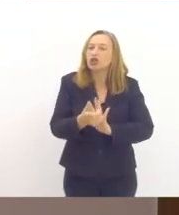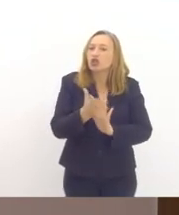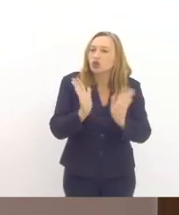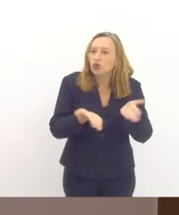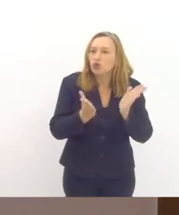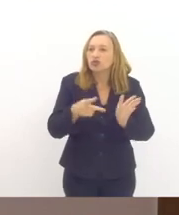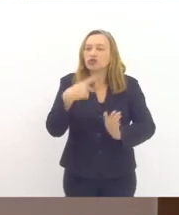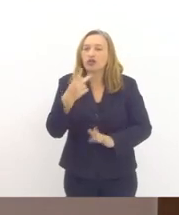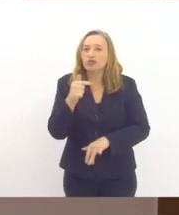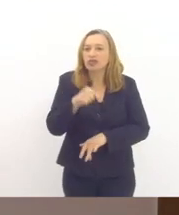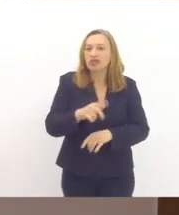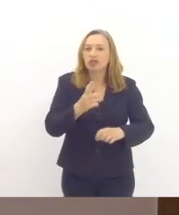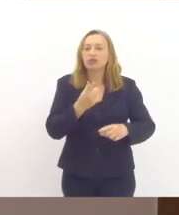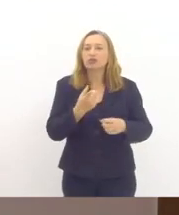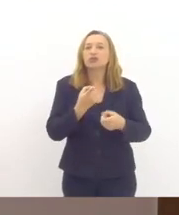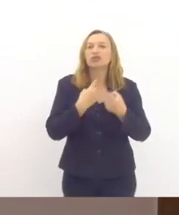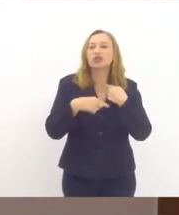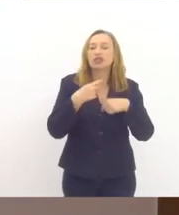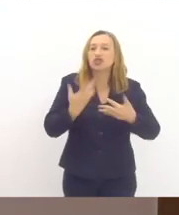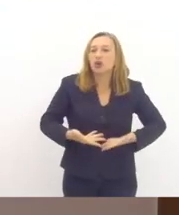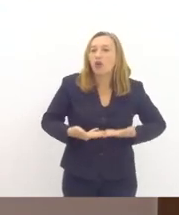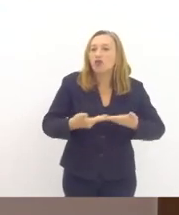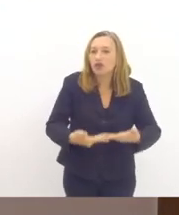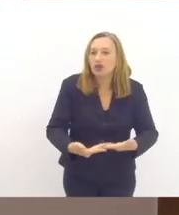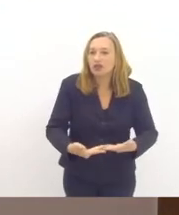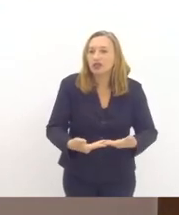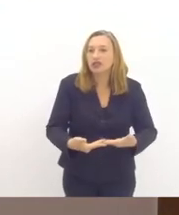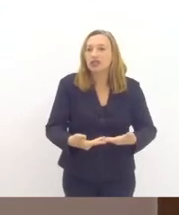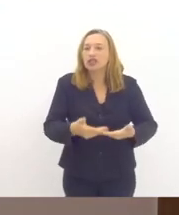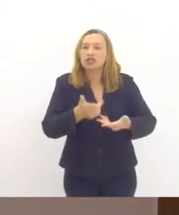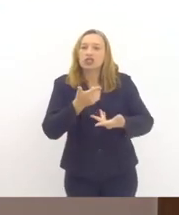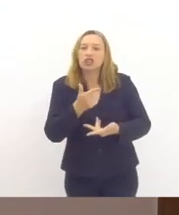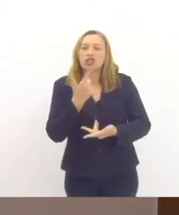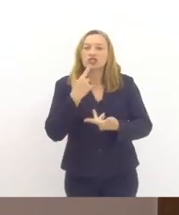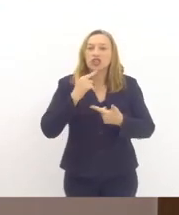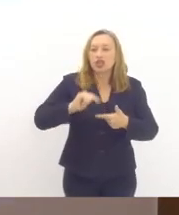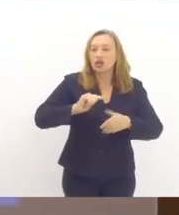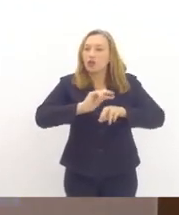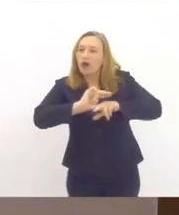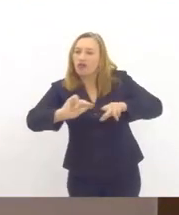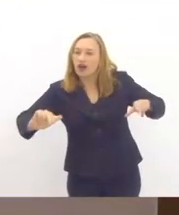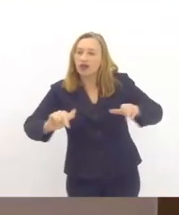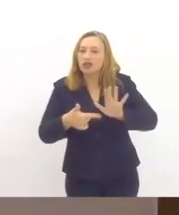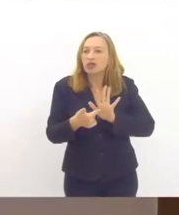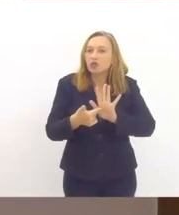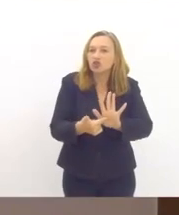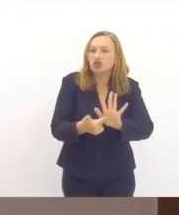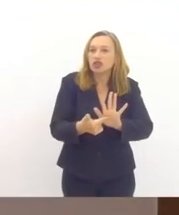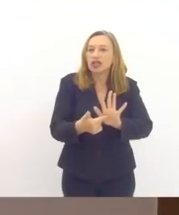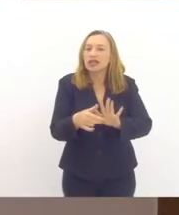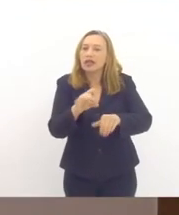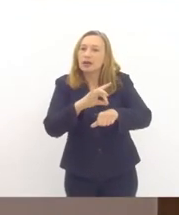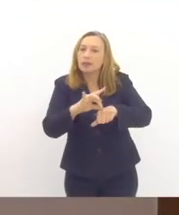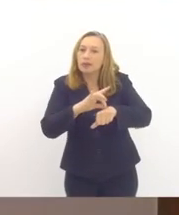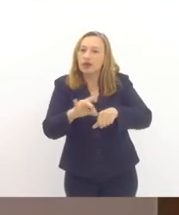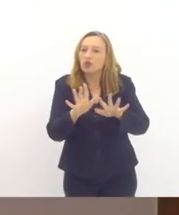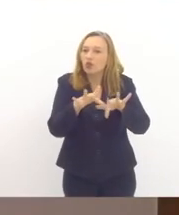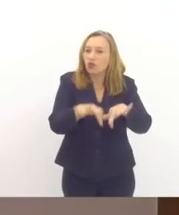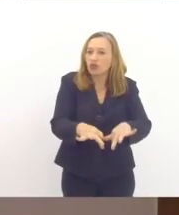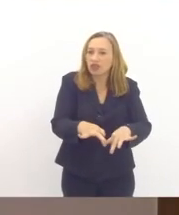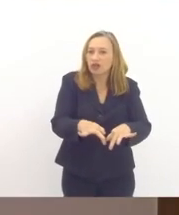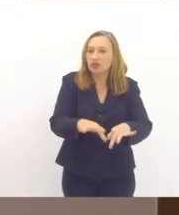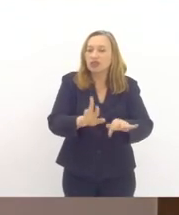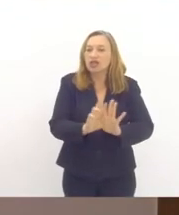trazemos aqui como anseio, que é a oferta de línguas. O que está ali destacado em negrito, ao final,